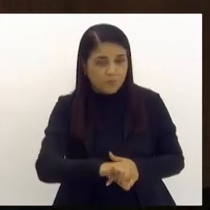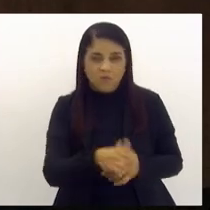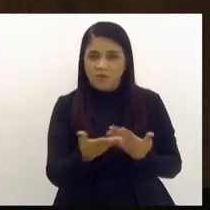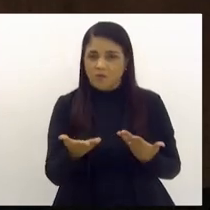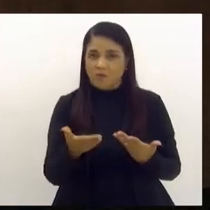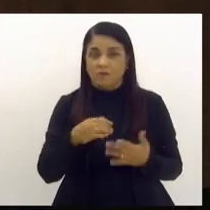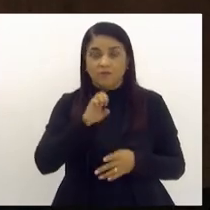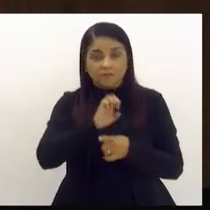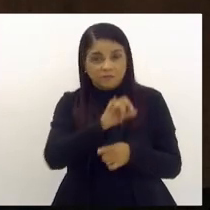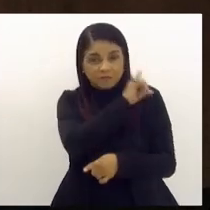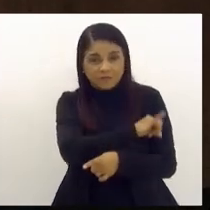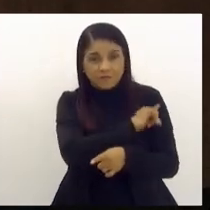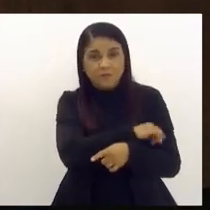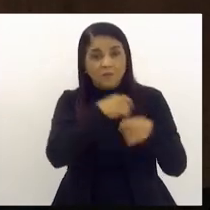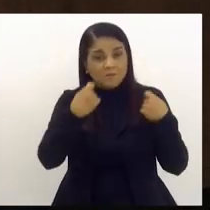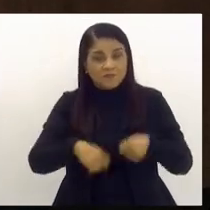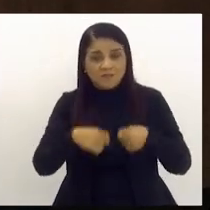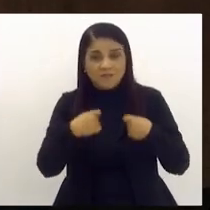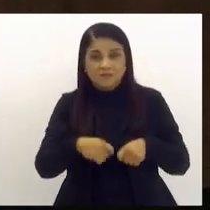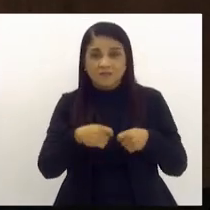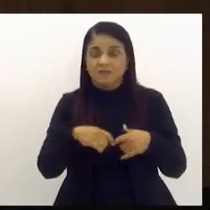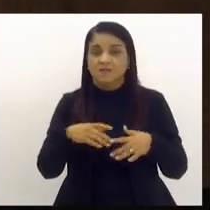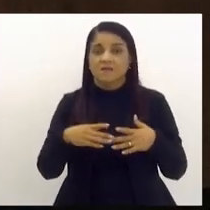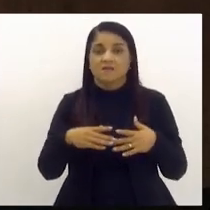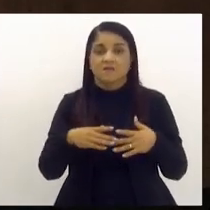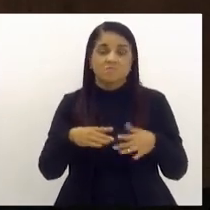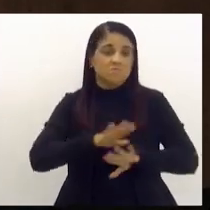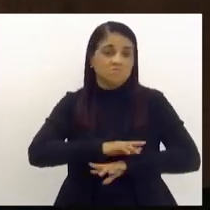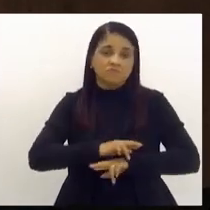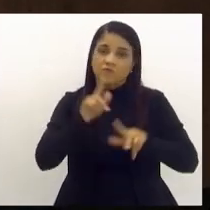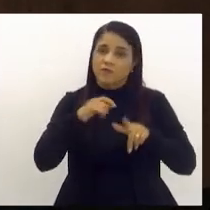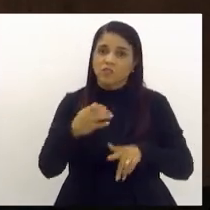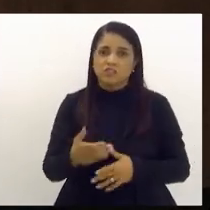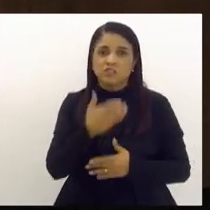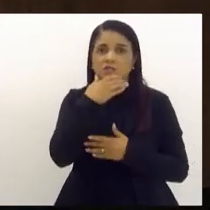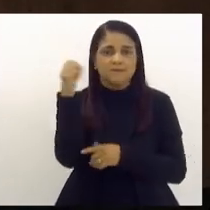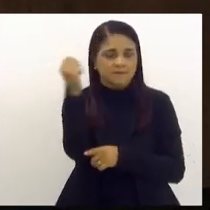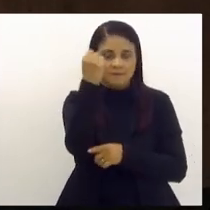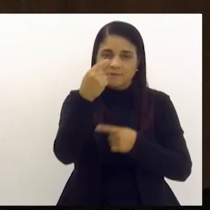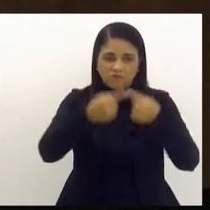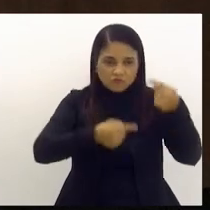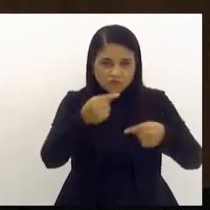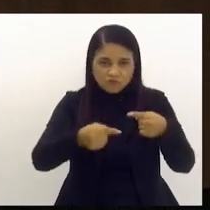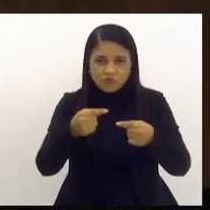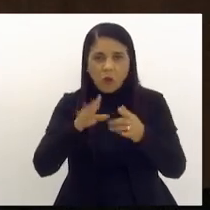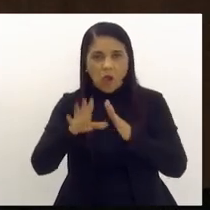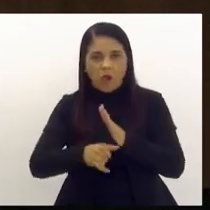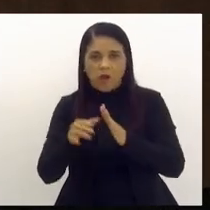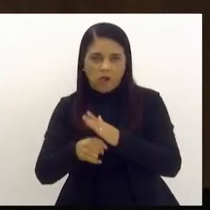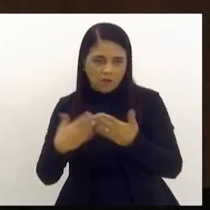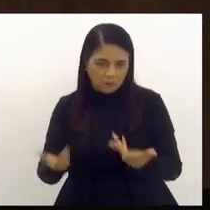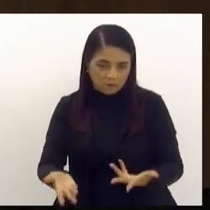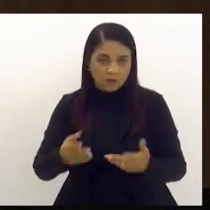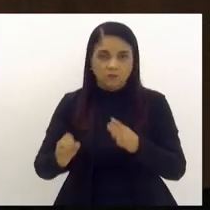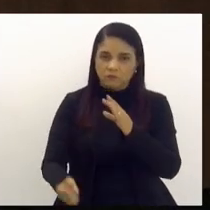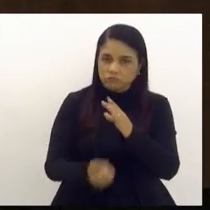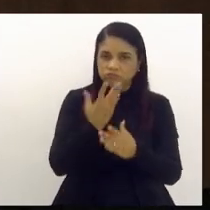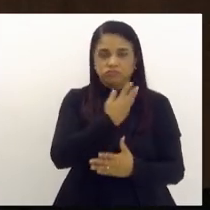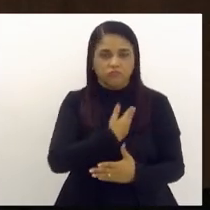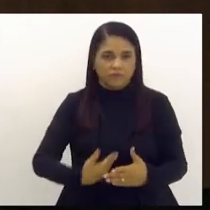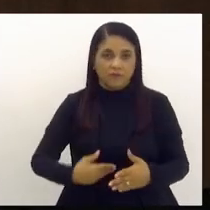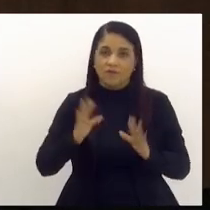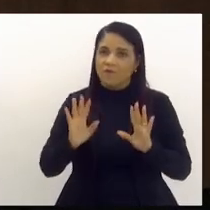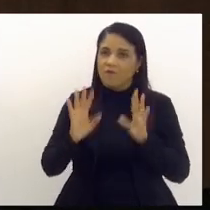Estado do Rio tem que deixar de ser sinônimo de crise. Não dá mais para discutir os rombos criados pelos governos. Viva a política